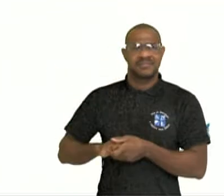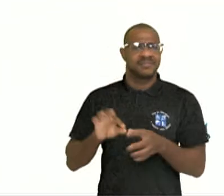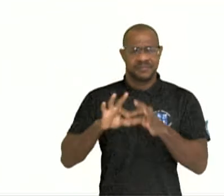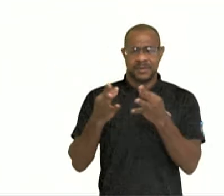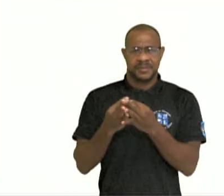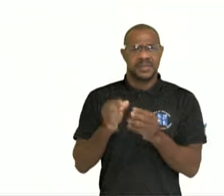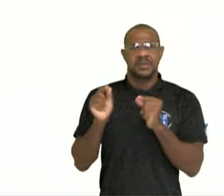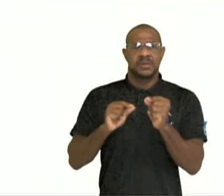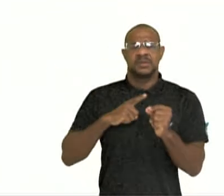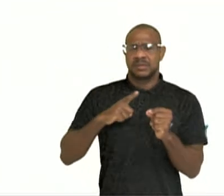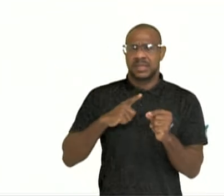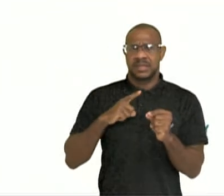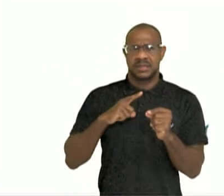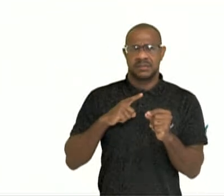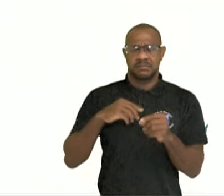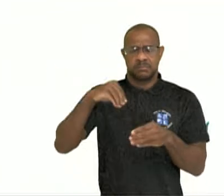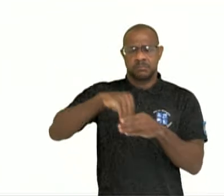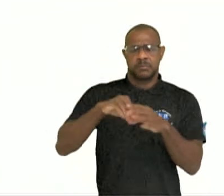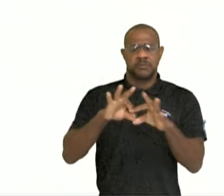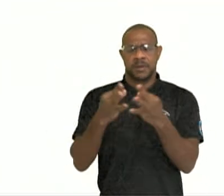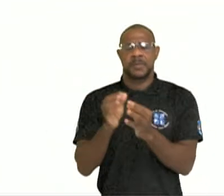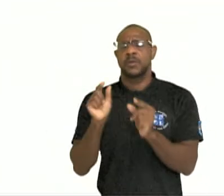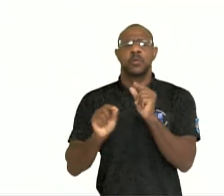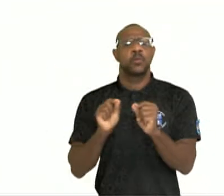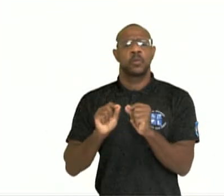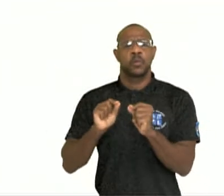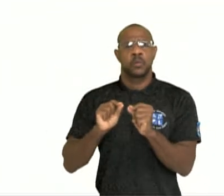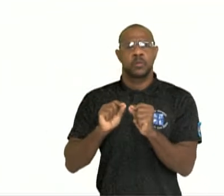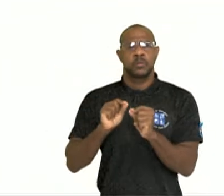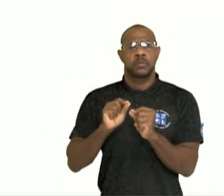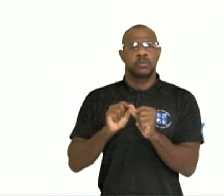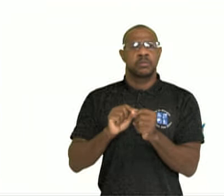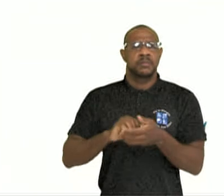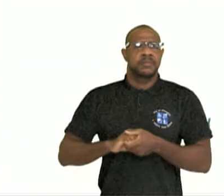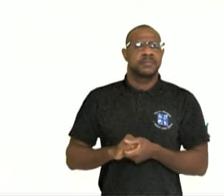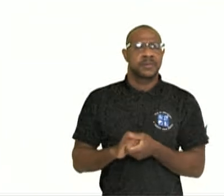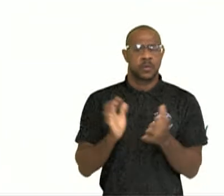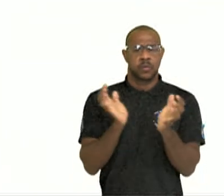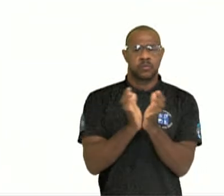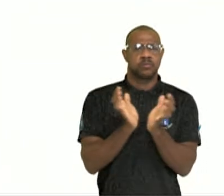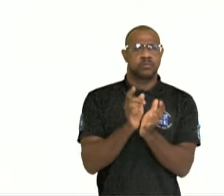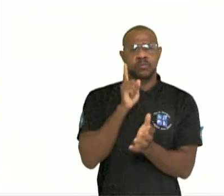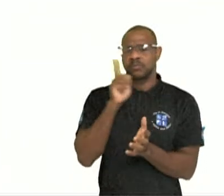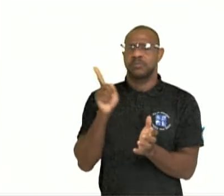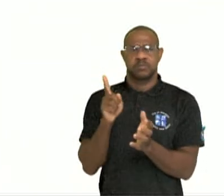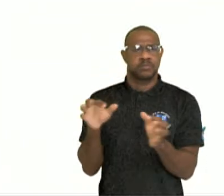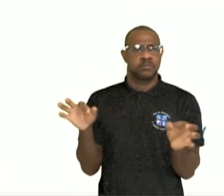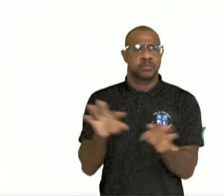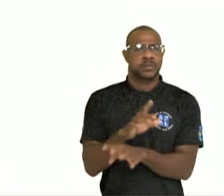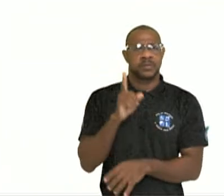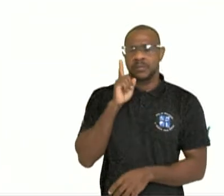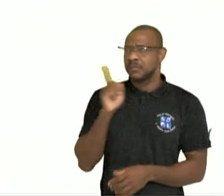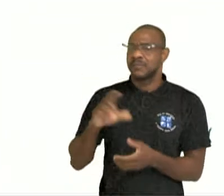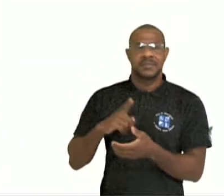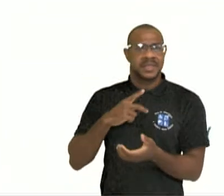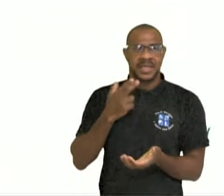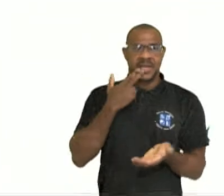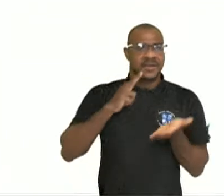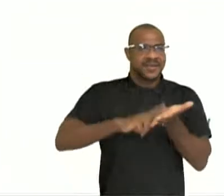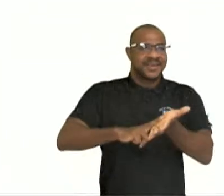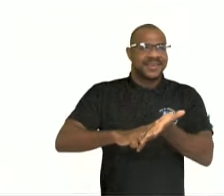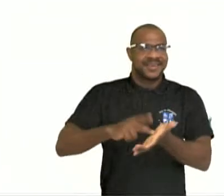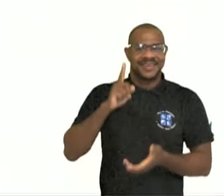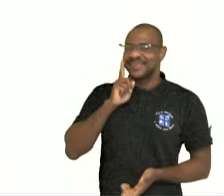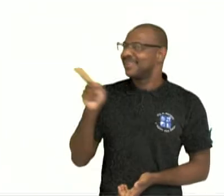família é composta? A ver alguns. Então, a turminha completa ali, os principais aqui aparece até o carteiro Jaiminho, lembram